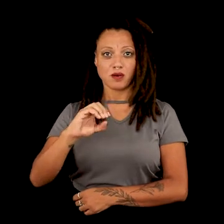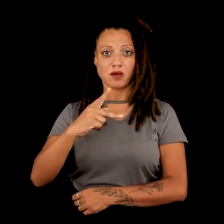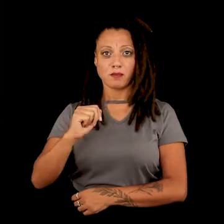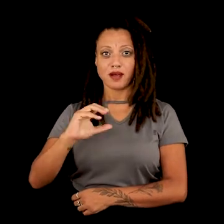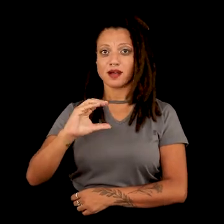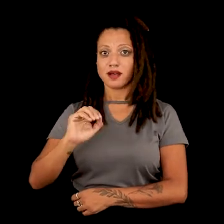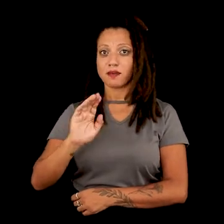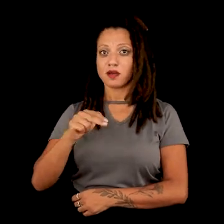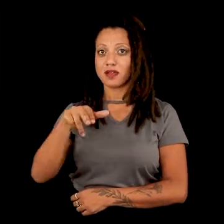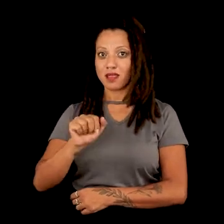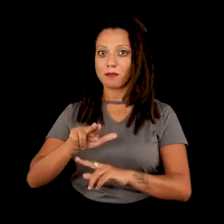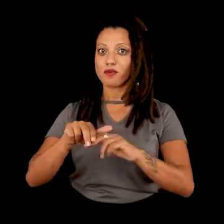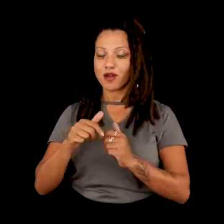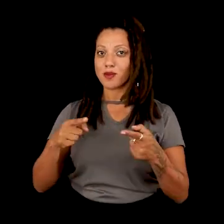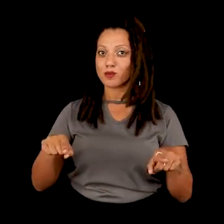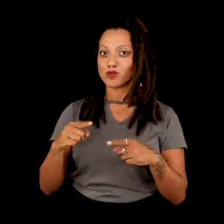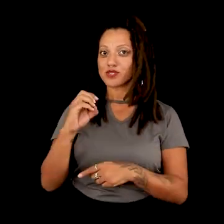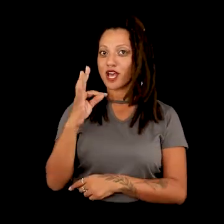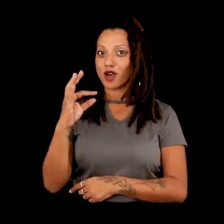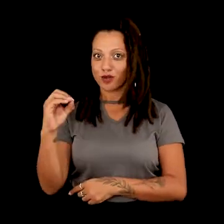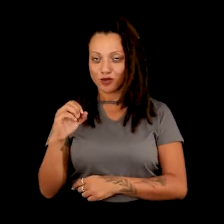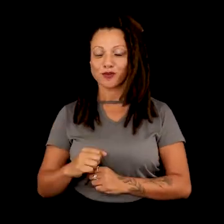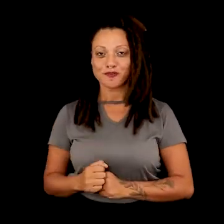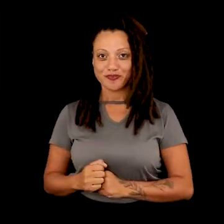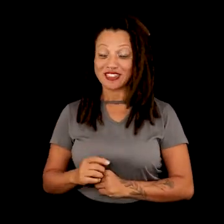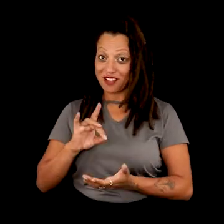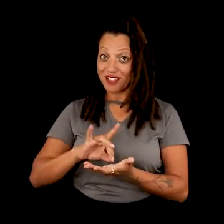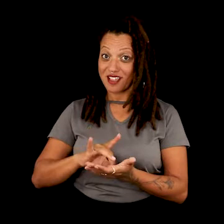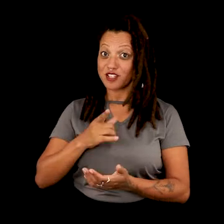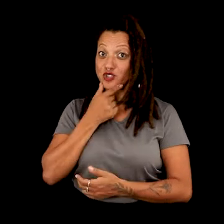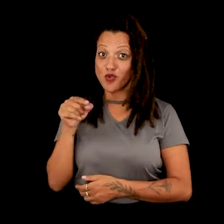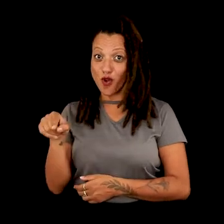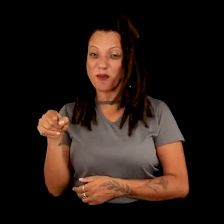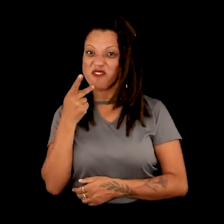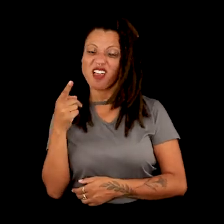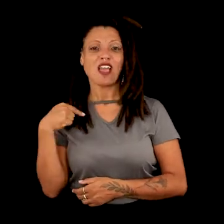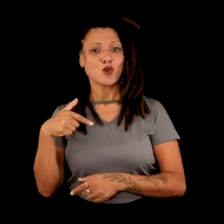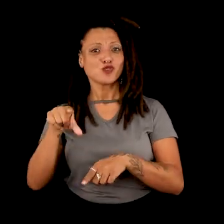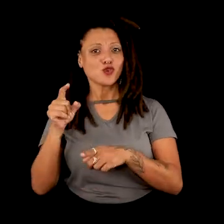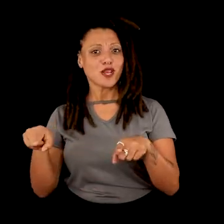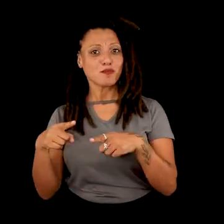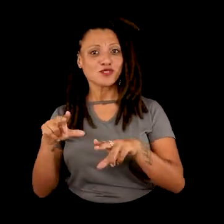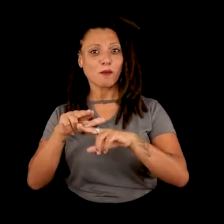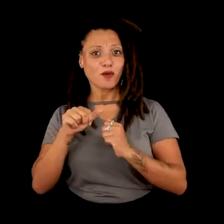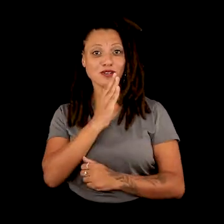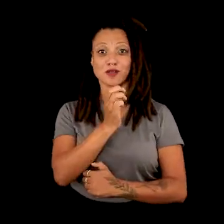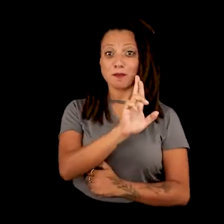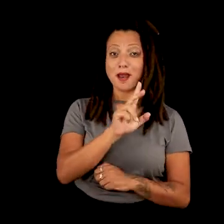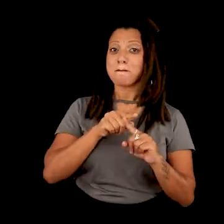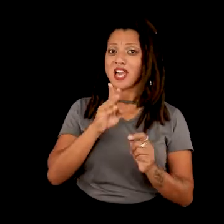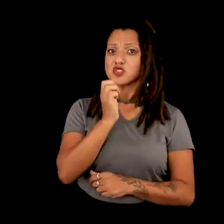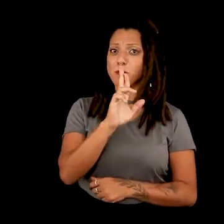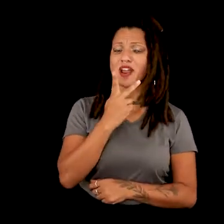Por conta da música de Otto, apesar que ele, de Otto falar que botou a música por conta do bar, mas o bar é por conta